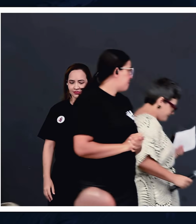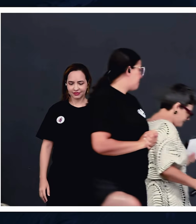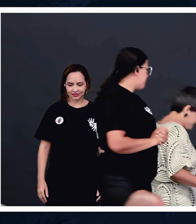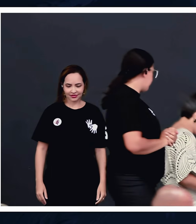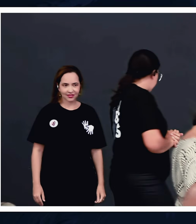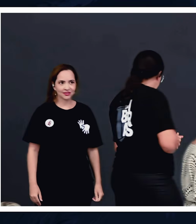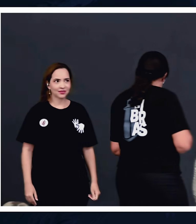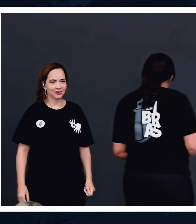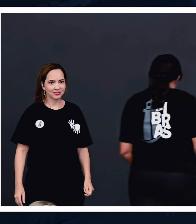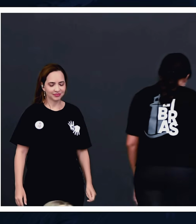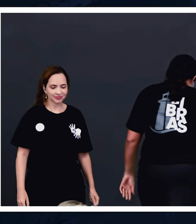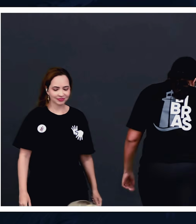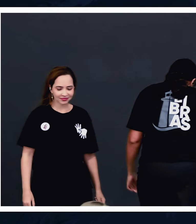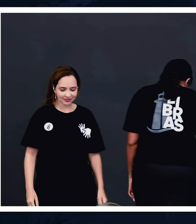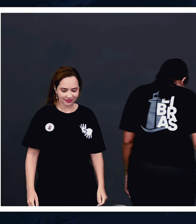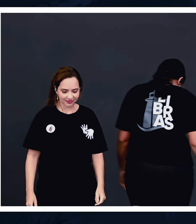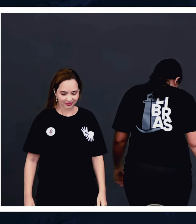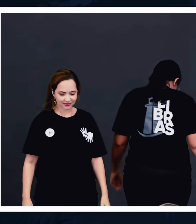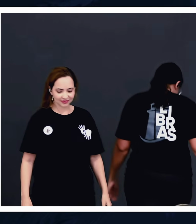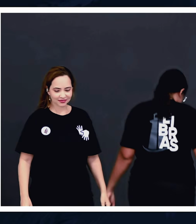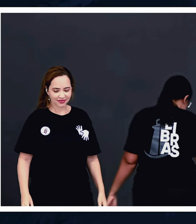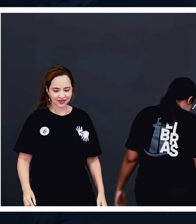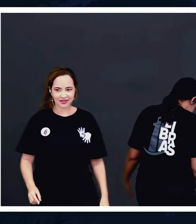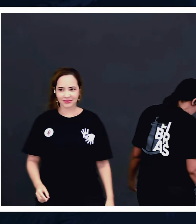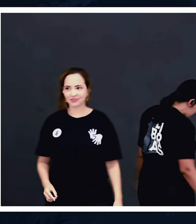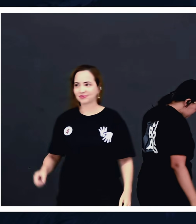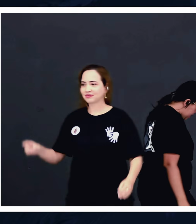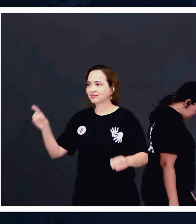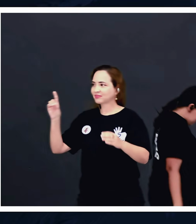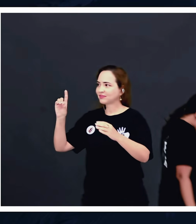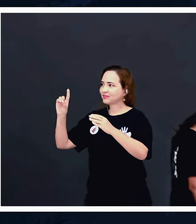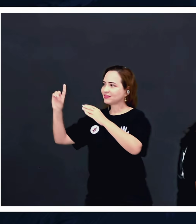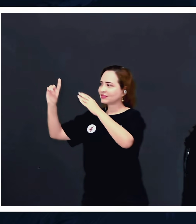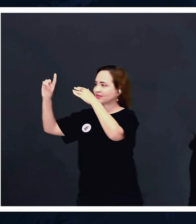Queremos o Teu nome engrandecer